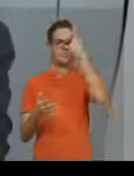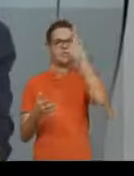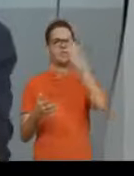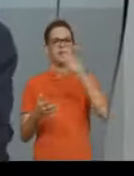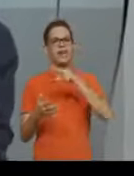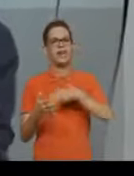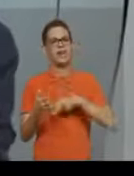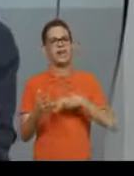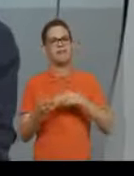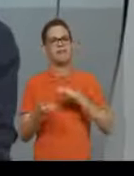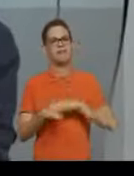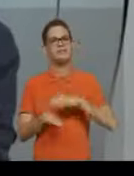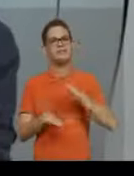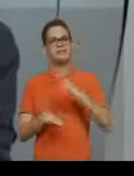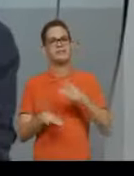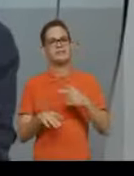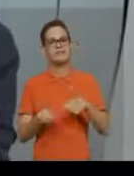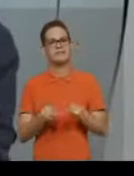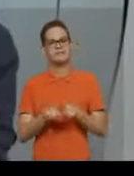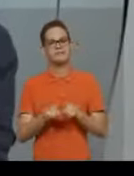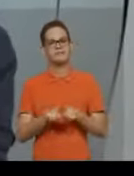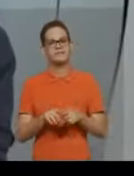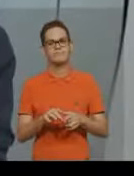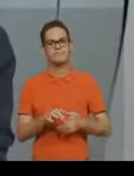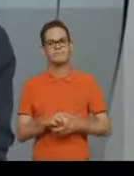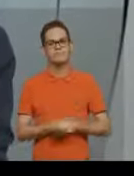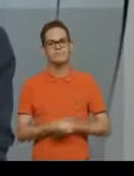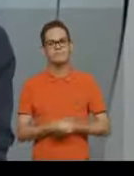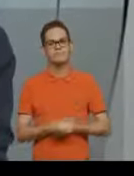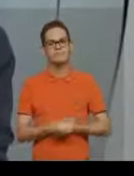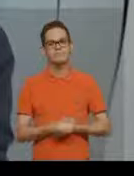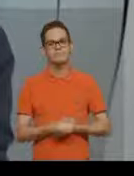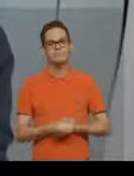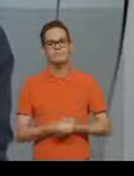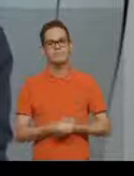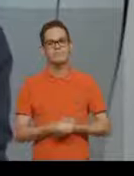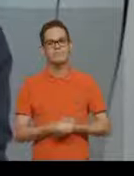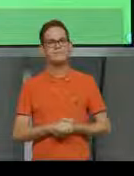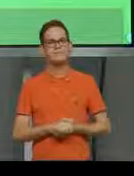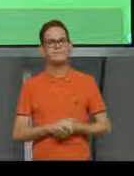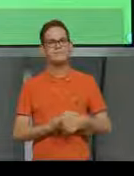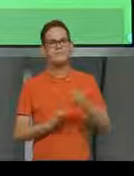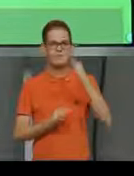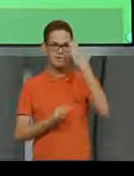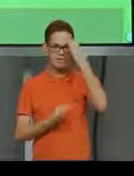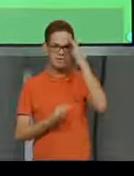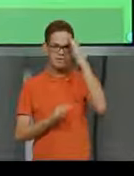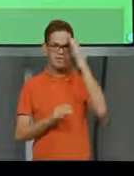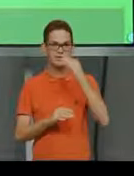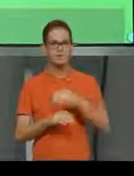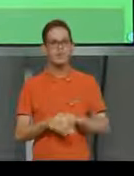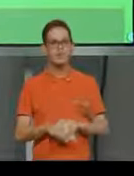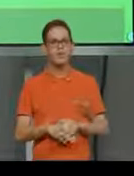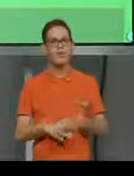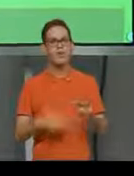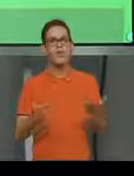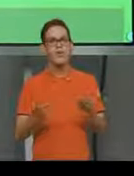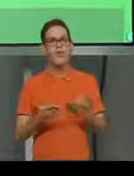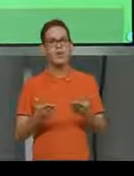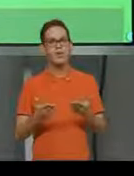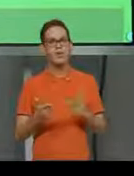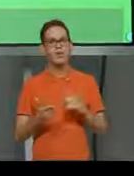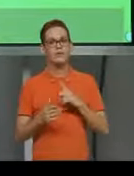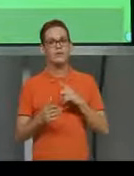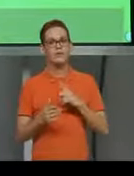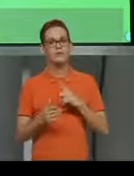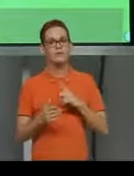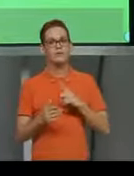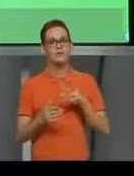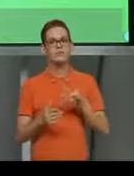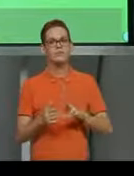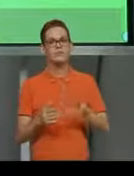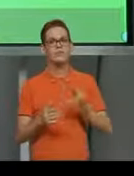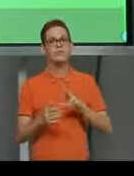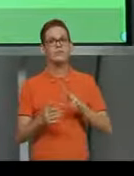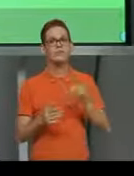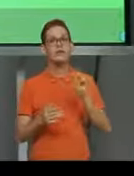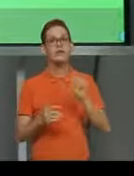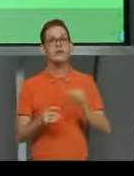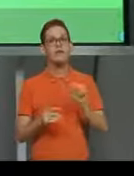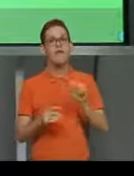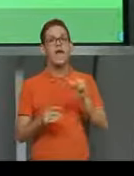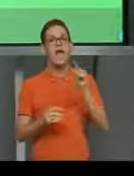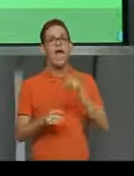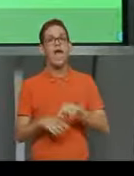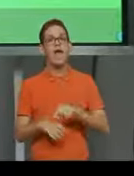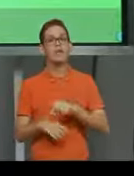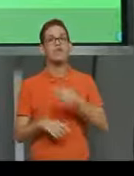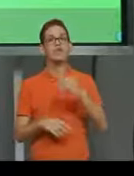Aí forma um leitor, isso que você falou é importante, né? Entendido. E agora que nós estamos na época do Halloween, sim, uma